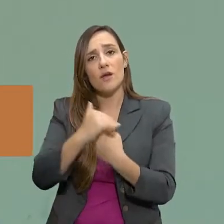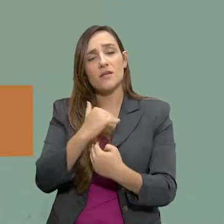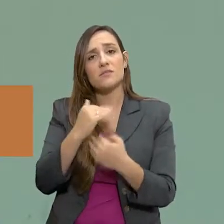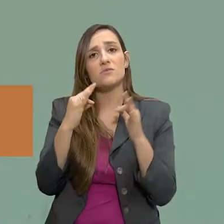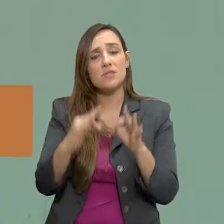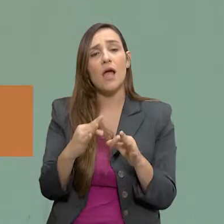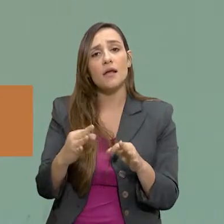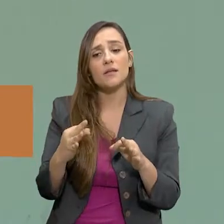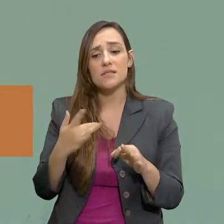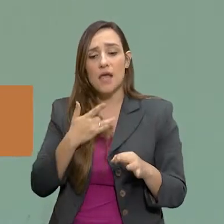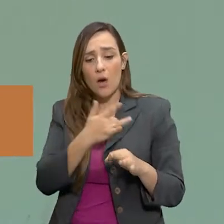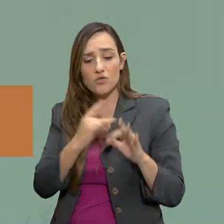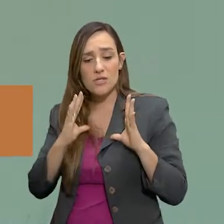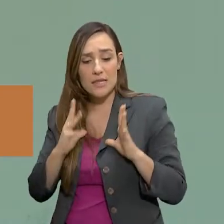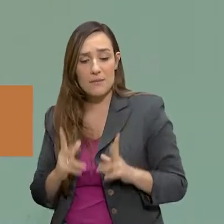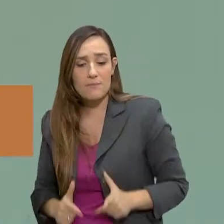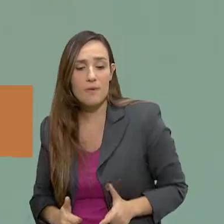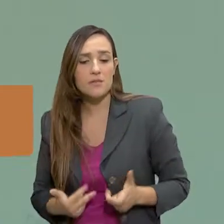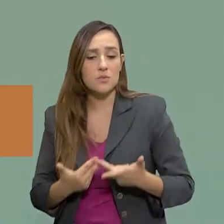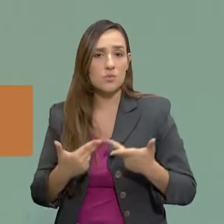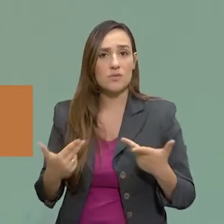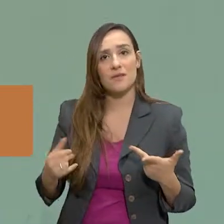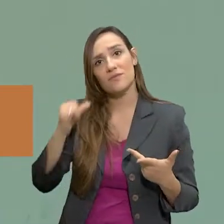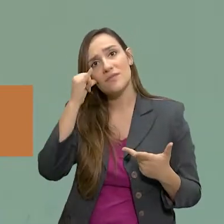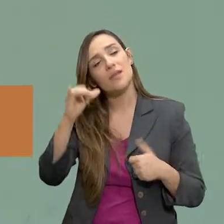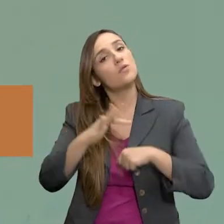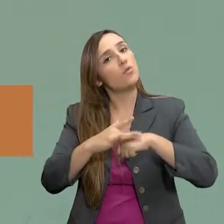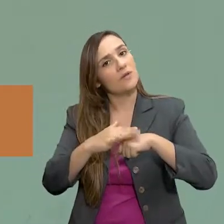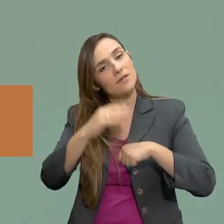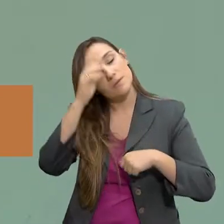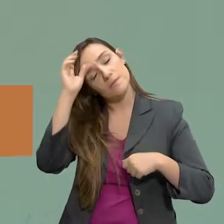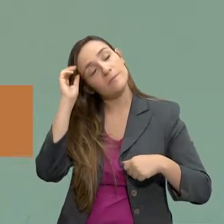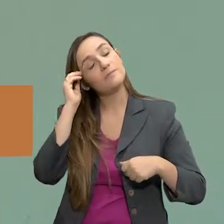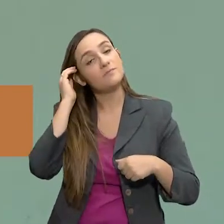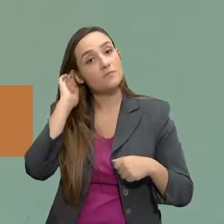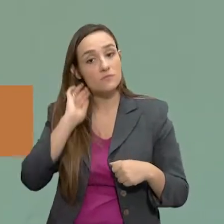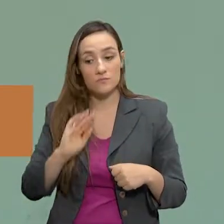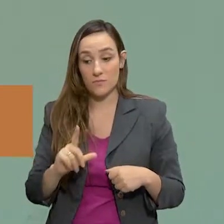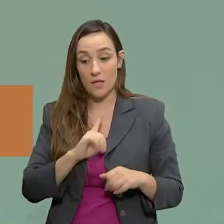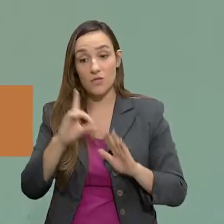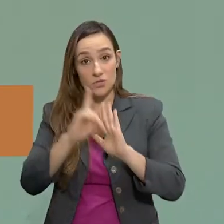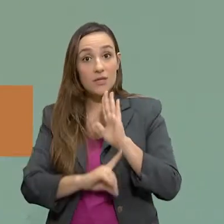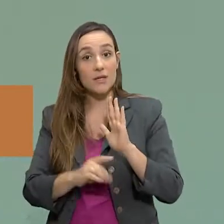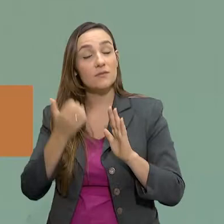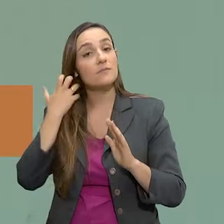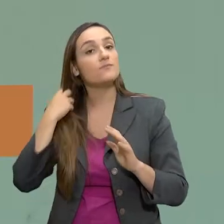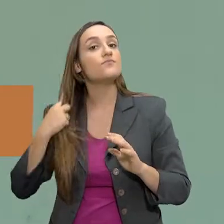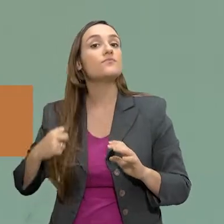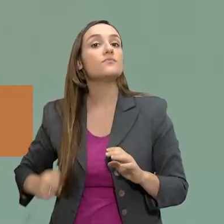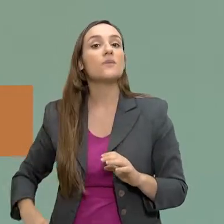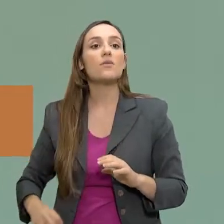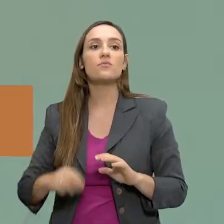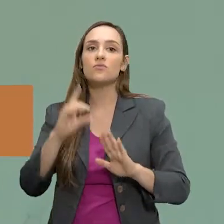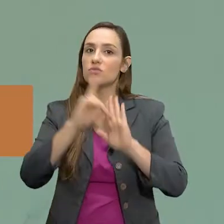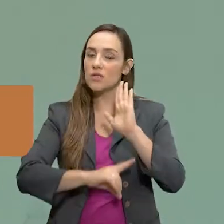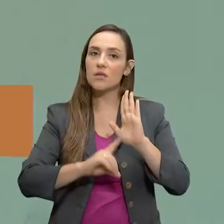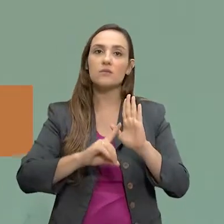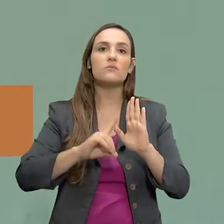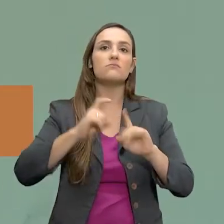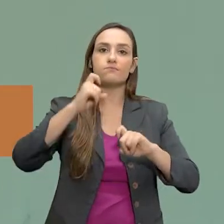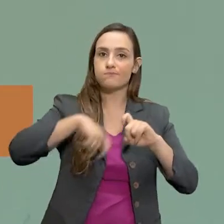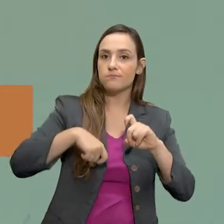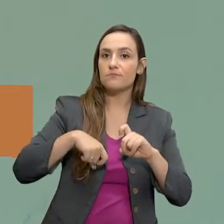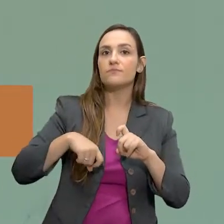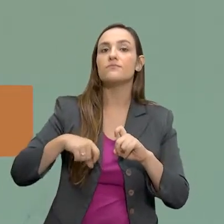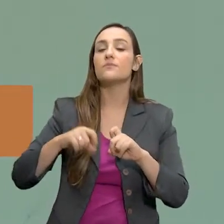para você poder desenvolver todos os seus direitos. Quando eu estou falando disso, eu estou falando de direitos sexuais e reprodutivos, eu estou falando